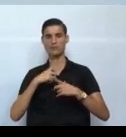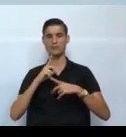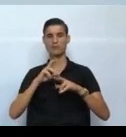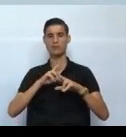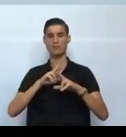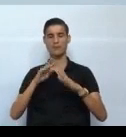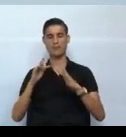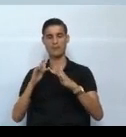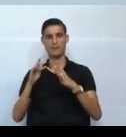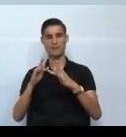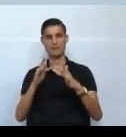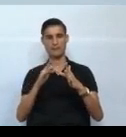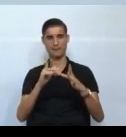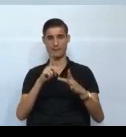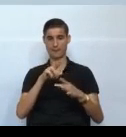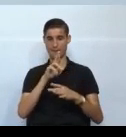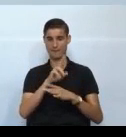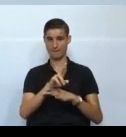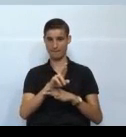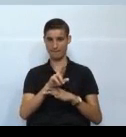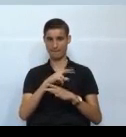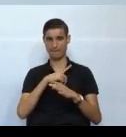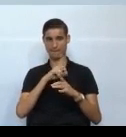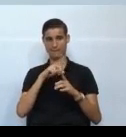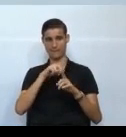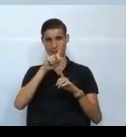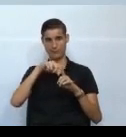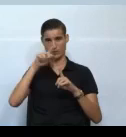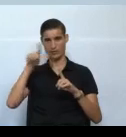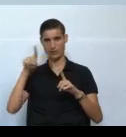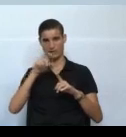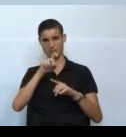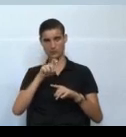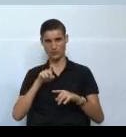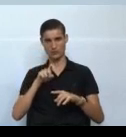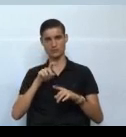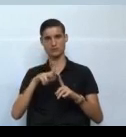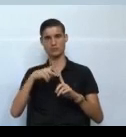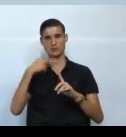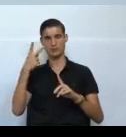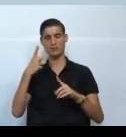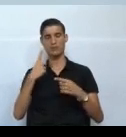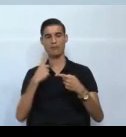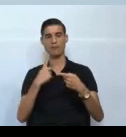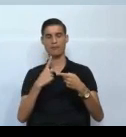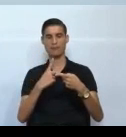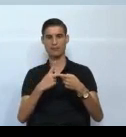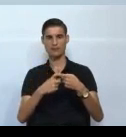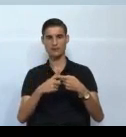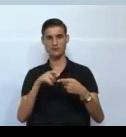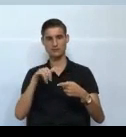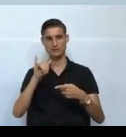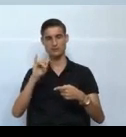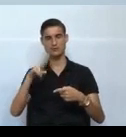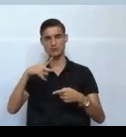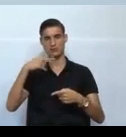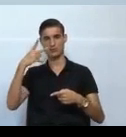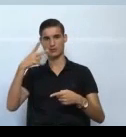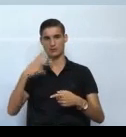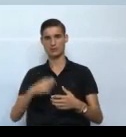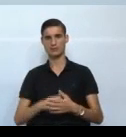essa relação. R vai ser igual a raiz quadrada de x ao quadrado mais y ao